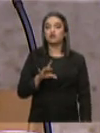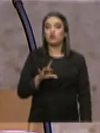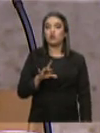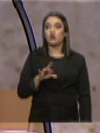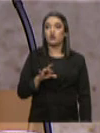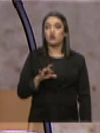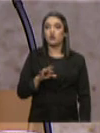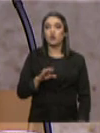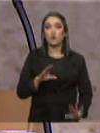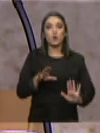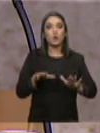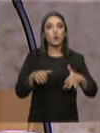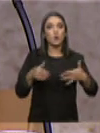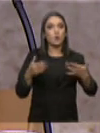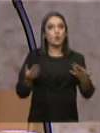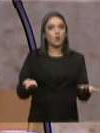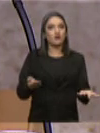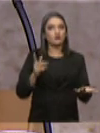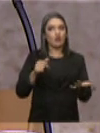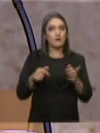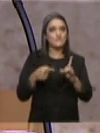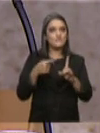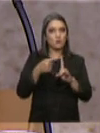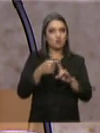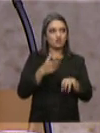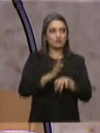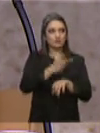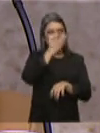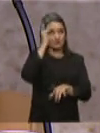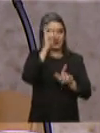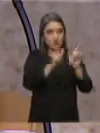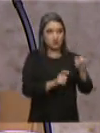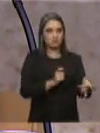fossem beneficiários os contribuintes,